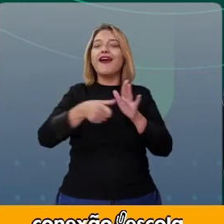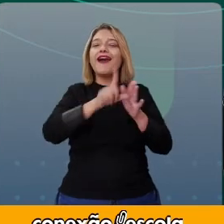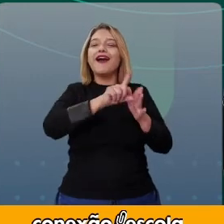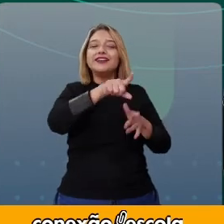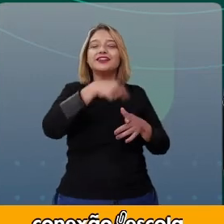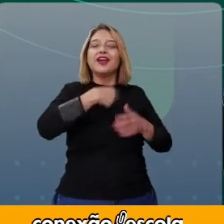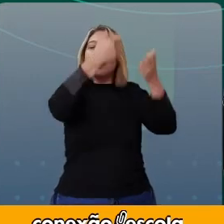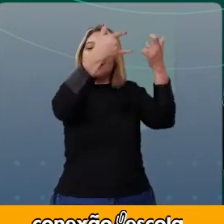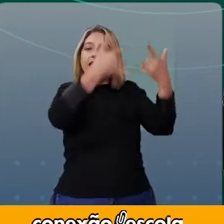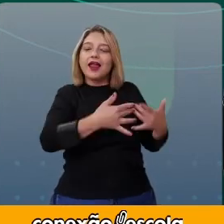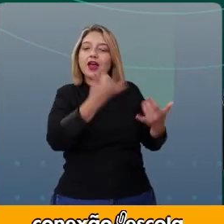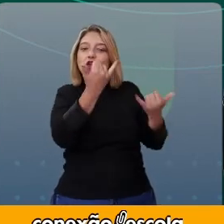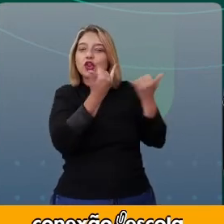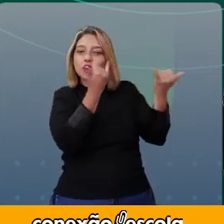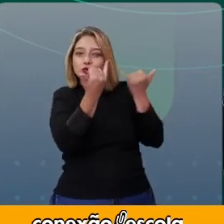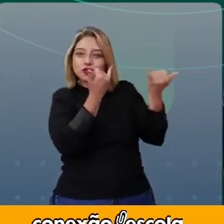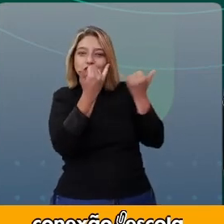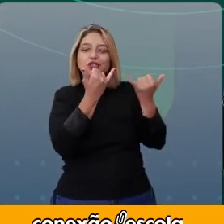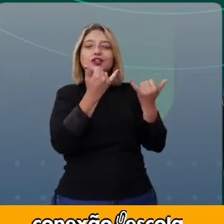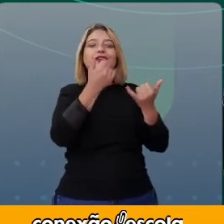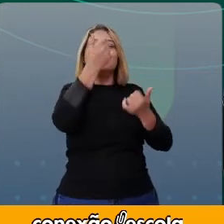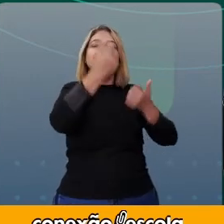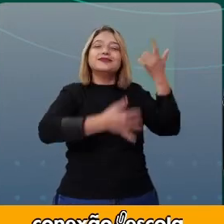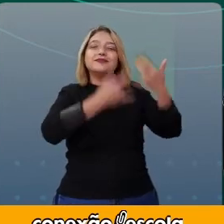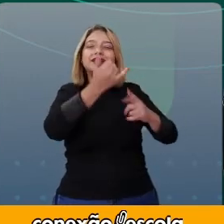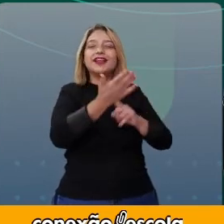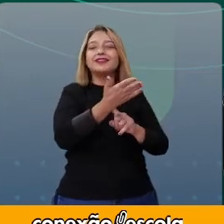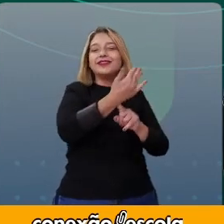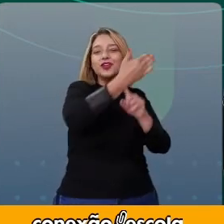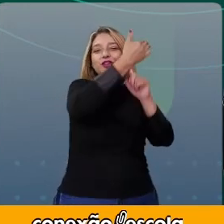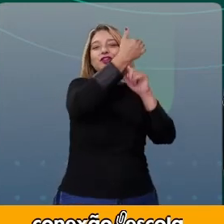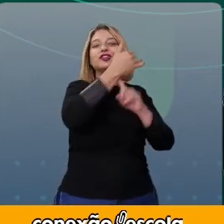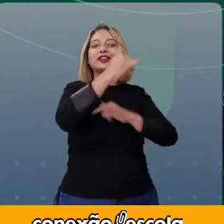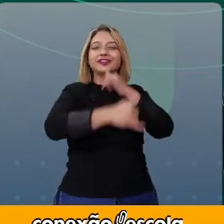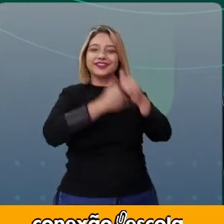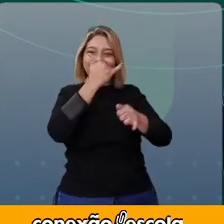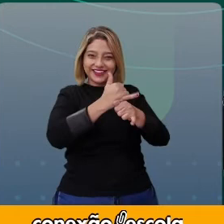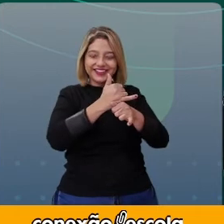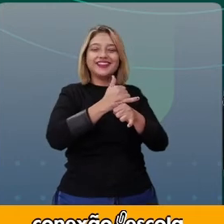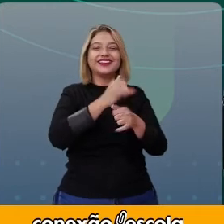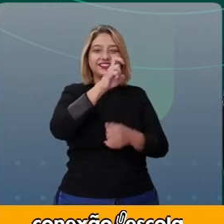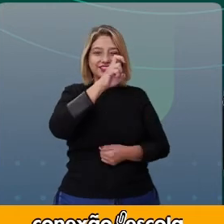agora há pouco, que falava sobre a tecnologia da internet móvel 5G.